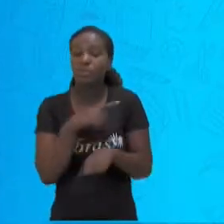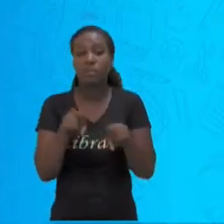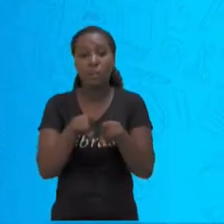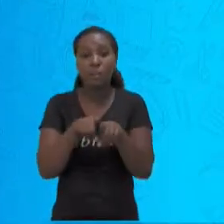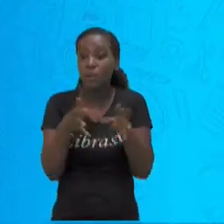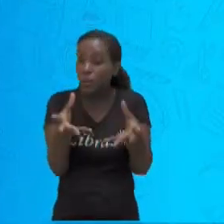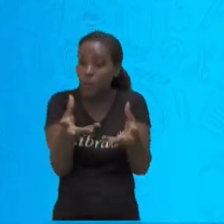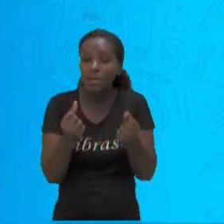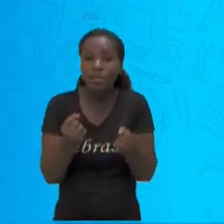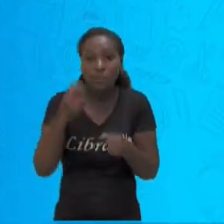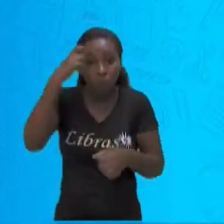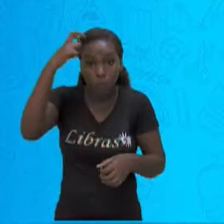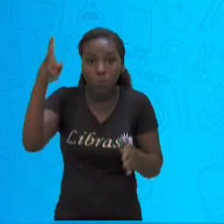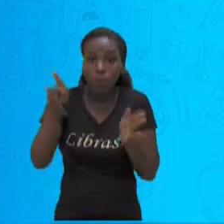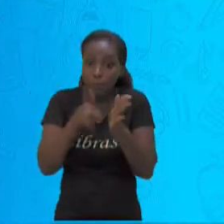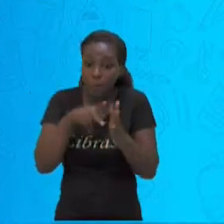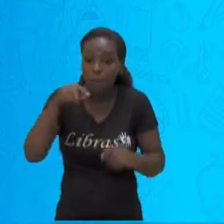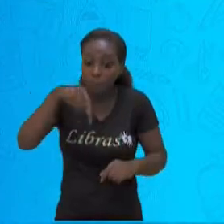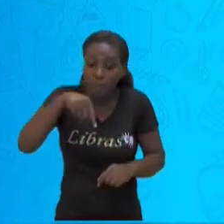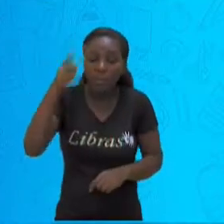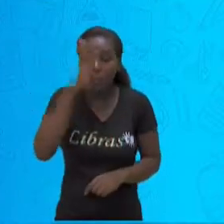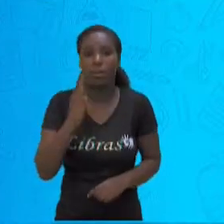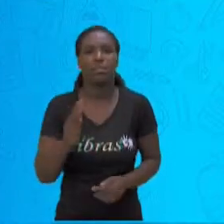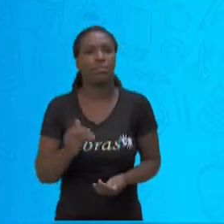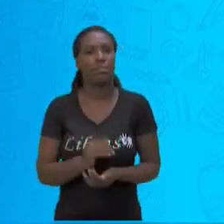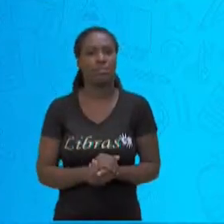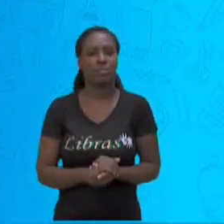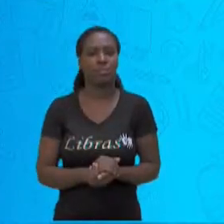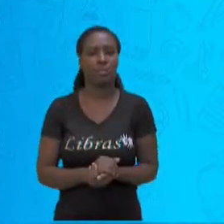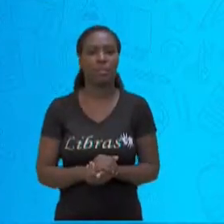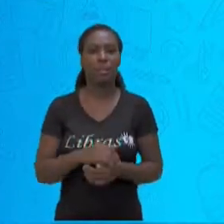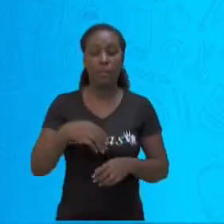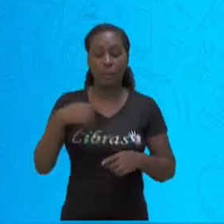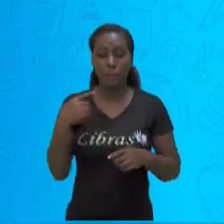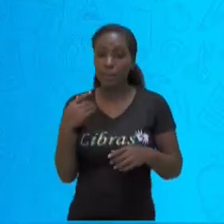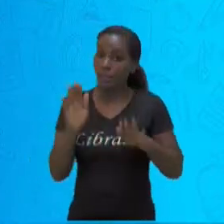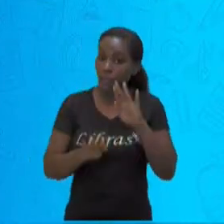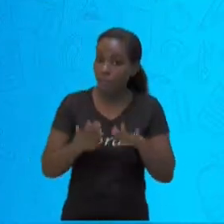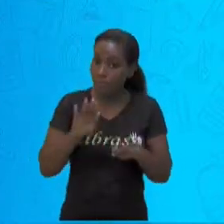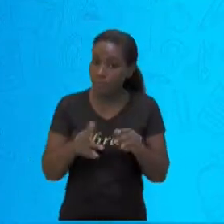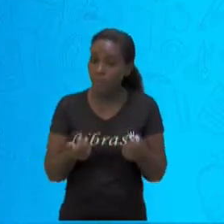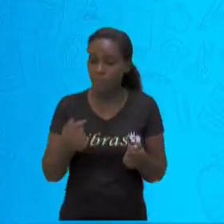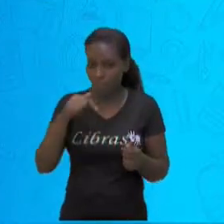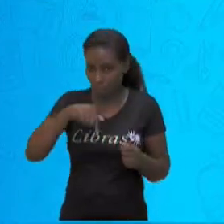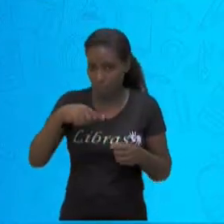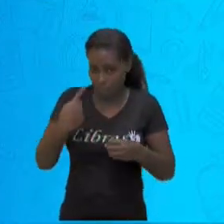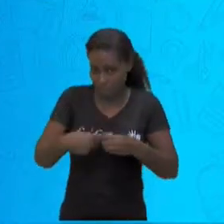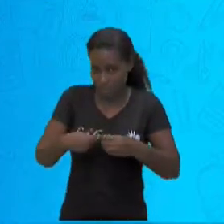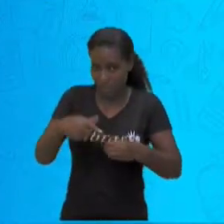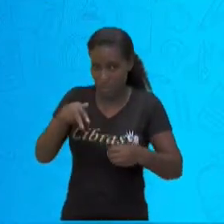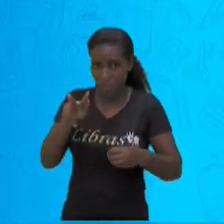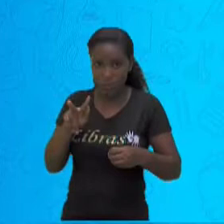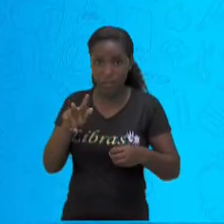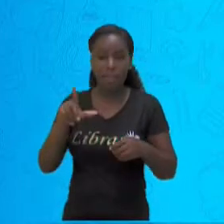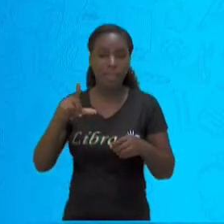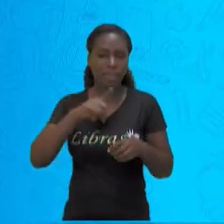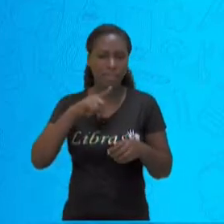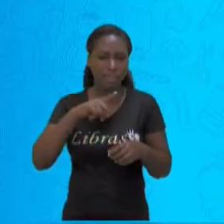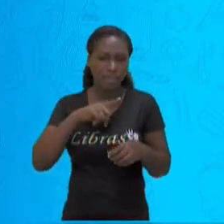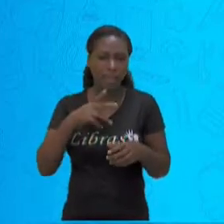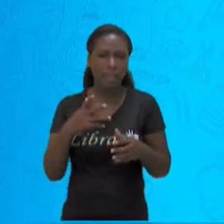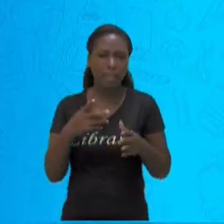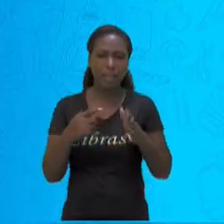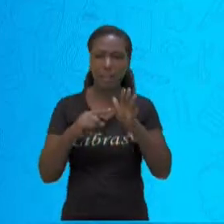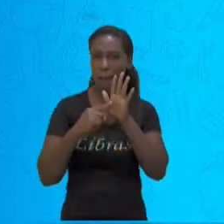Existem apresentações culturais dentro da nossa cidade, da região, e nós